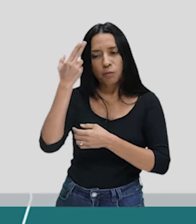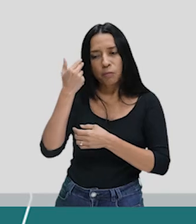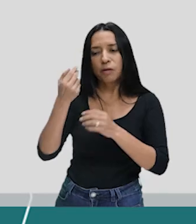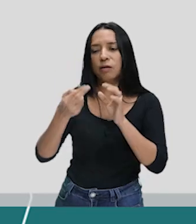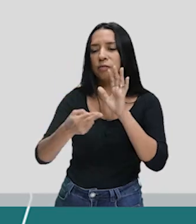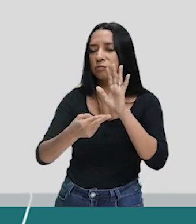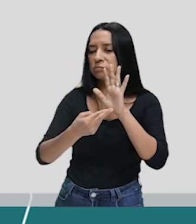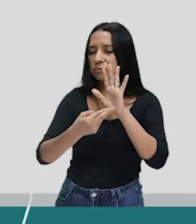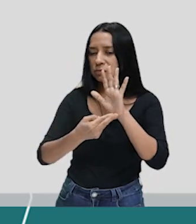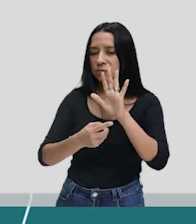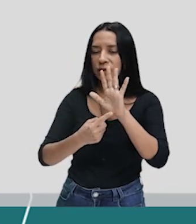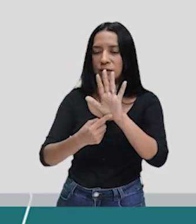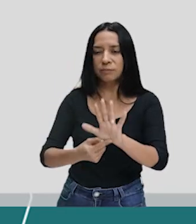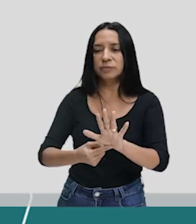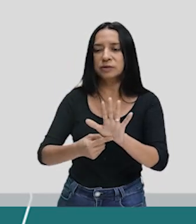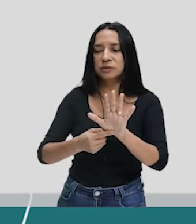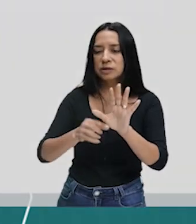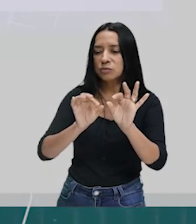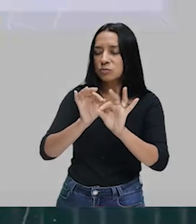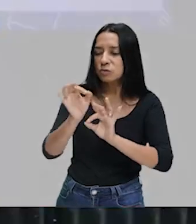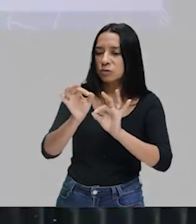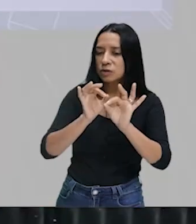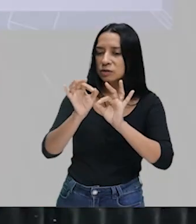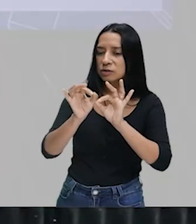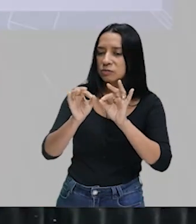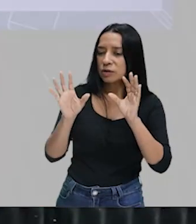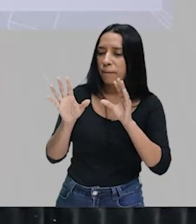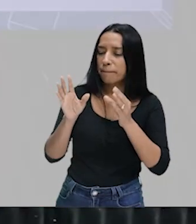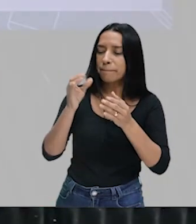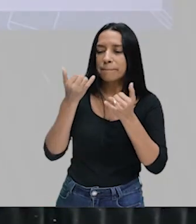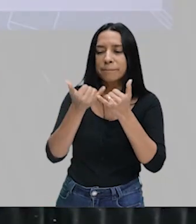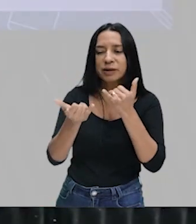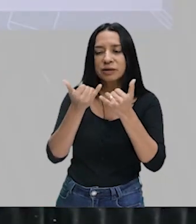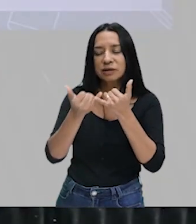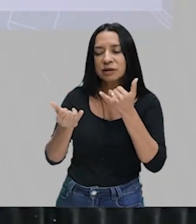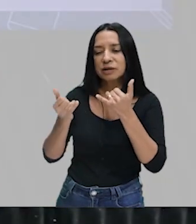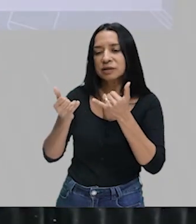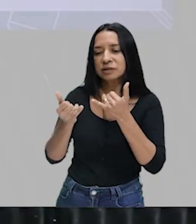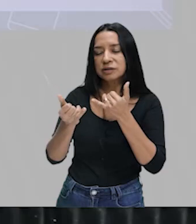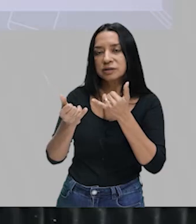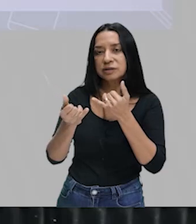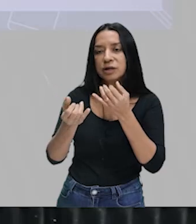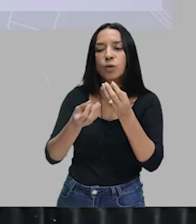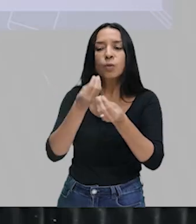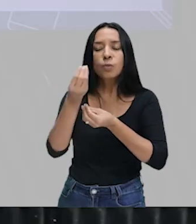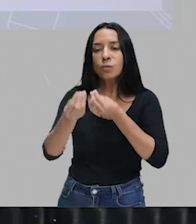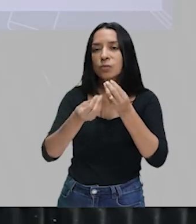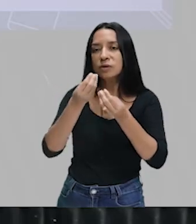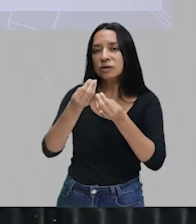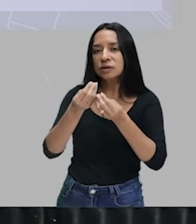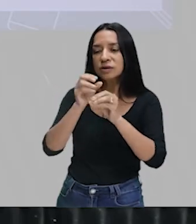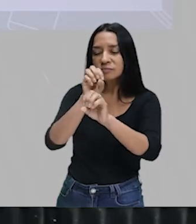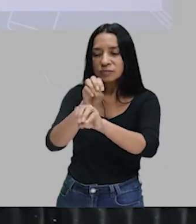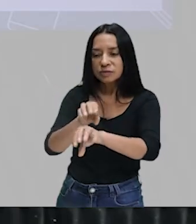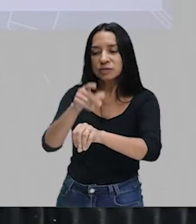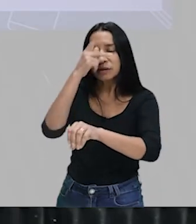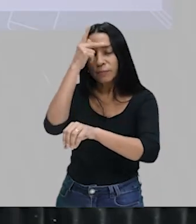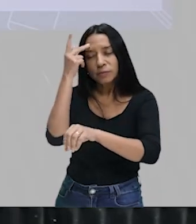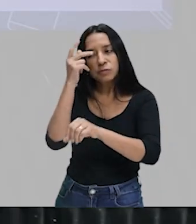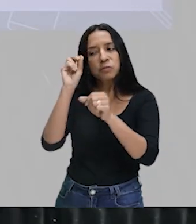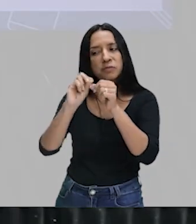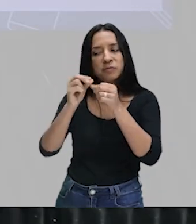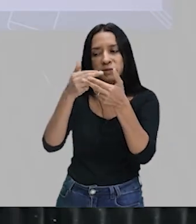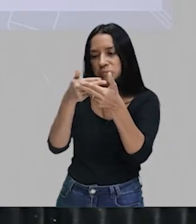um formato que se assemelha a um tutorial. O que é um tutorial? Algo que ensina a pessoa a fazer algo, tá?